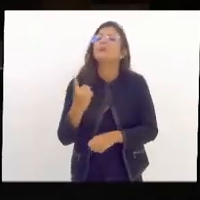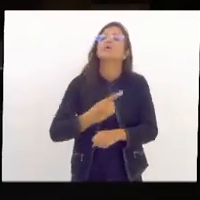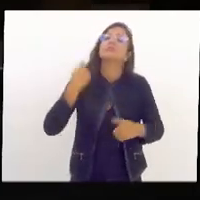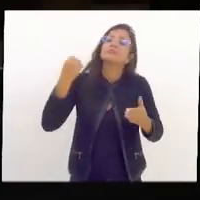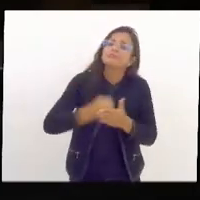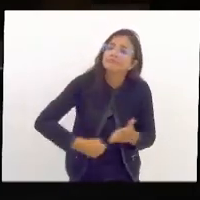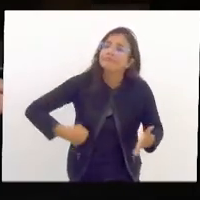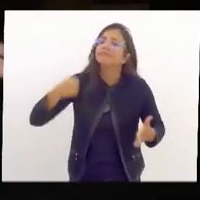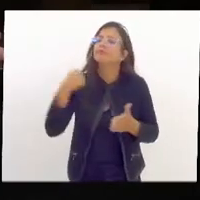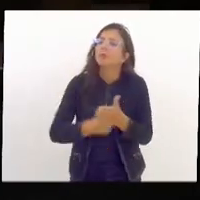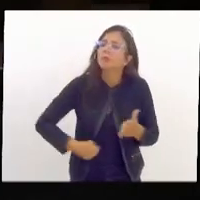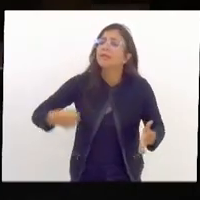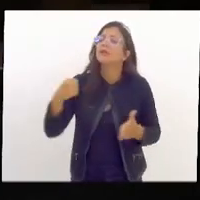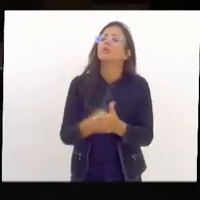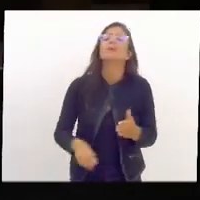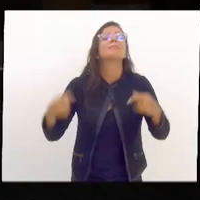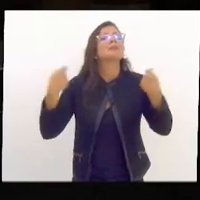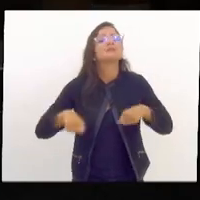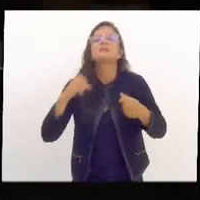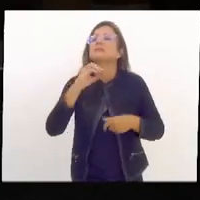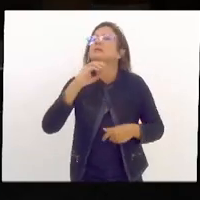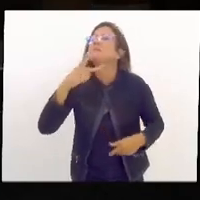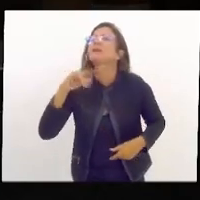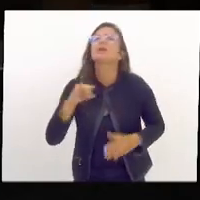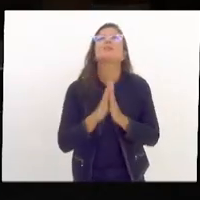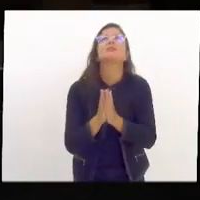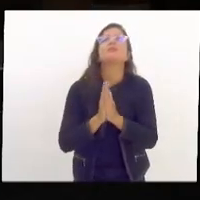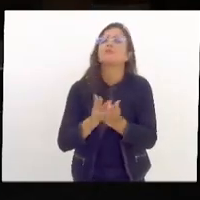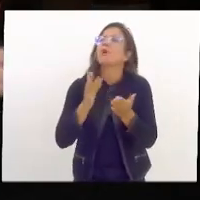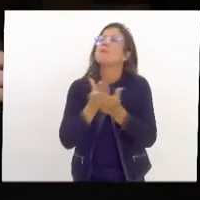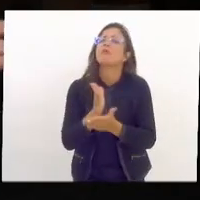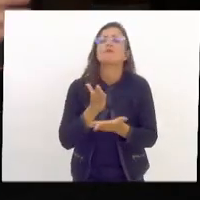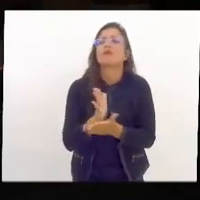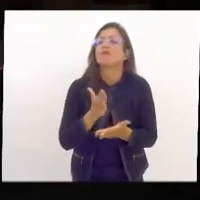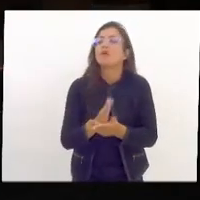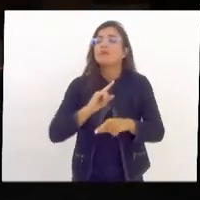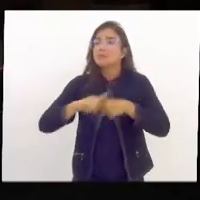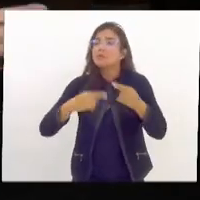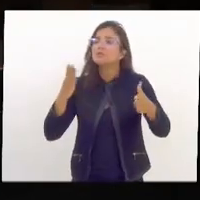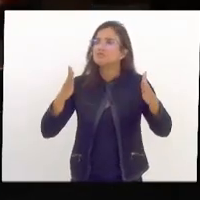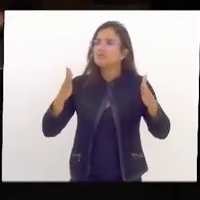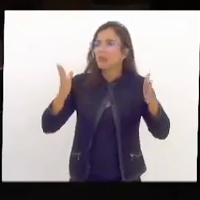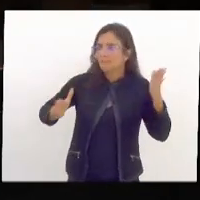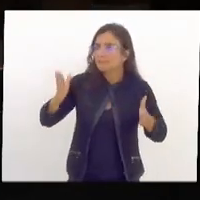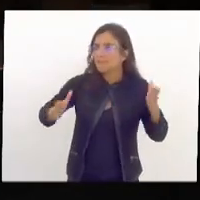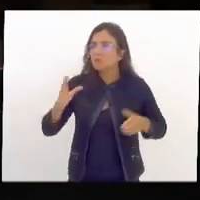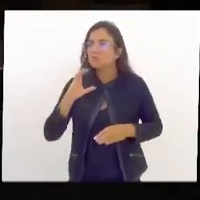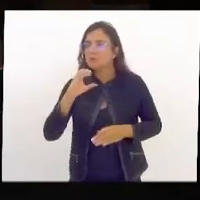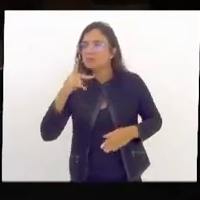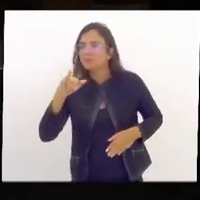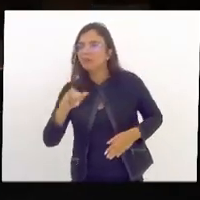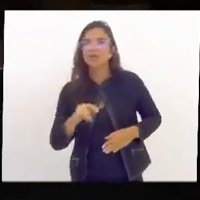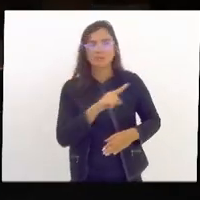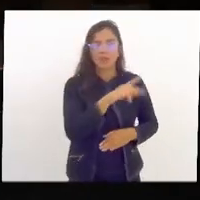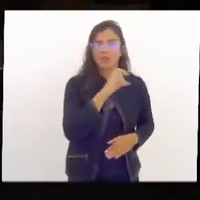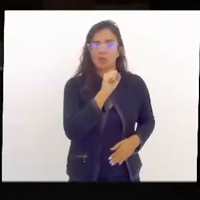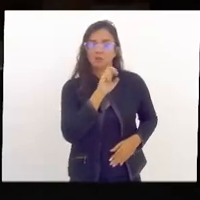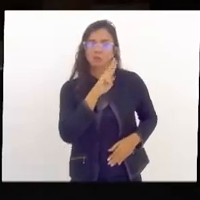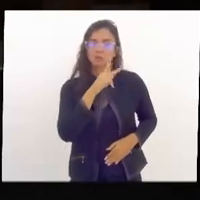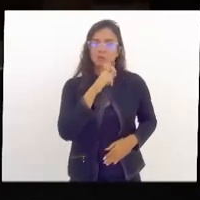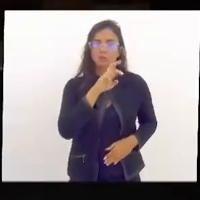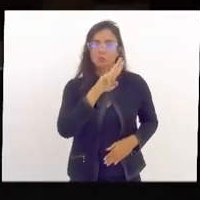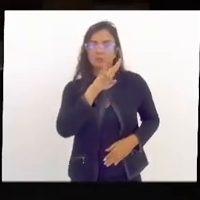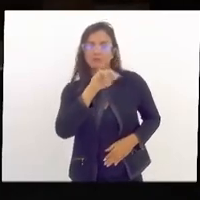CPI. Um ano para essa CPI ser aprovada. E durante o período que ela funcionou, a Supervia começou a se mexer. A imprensa dando